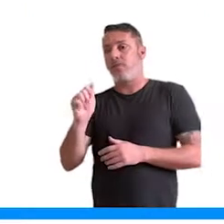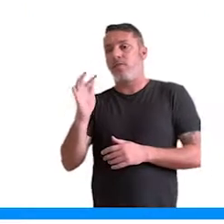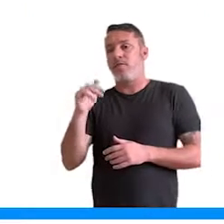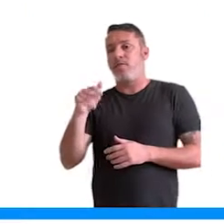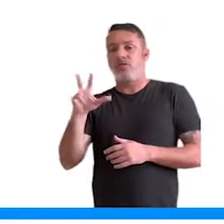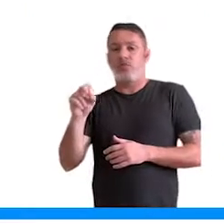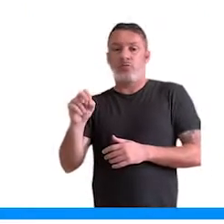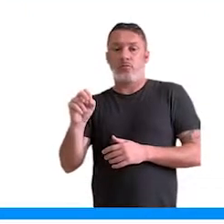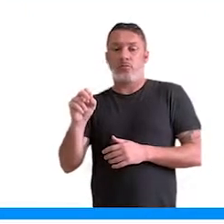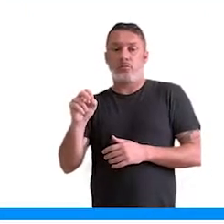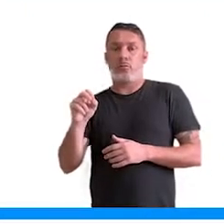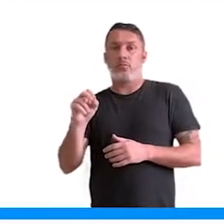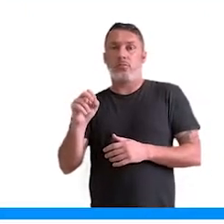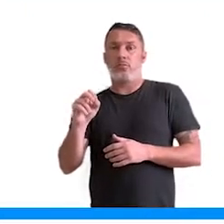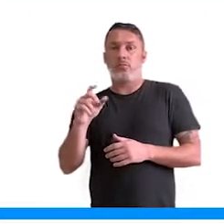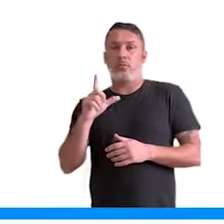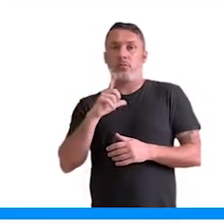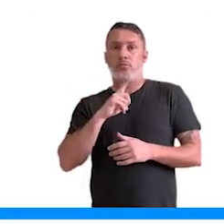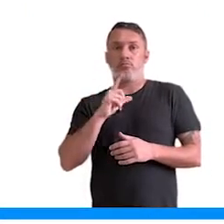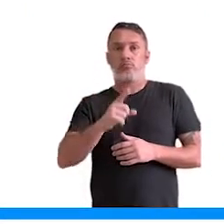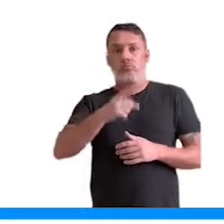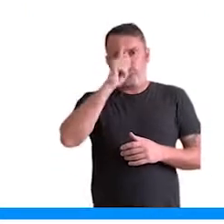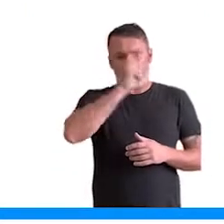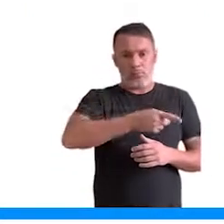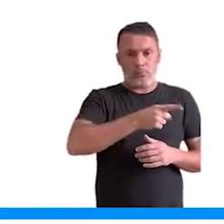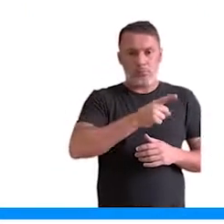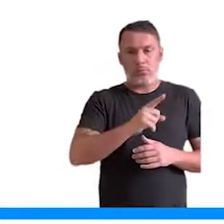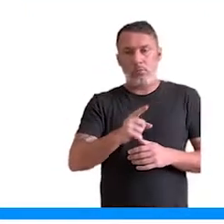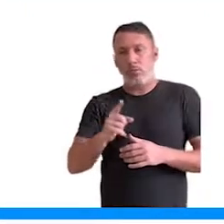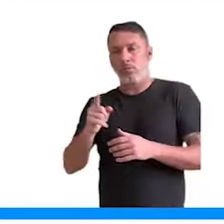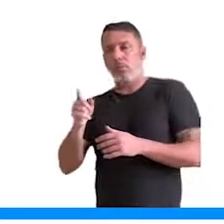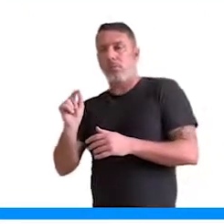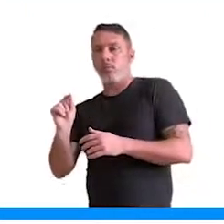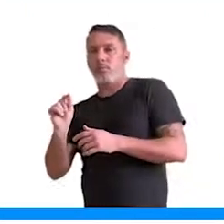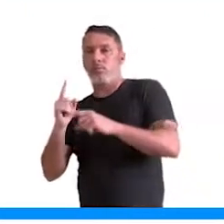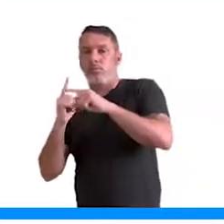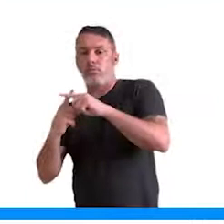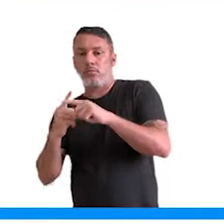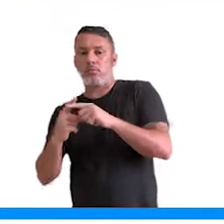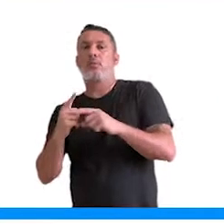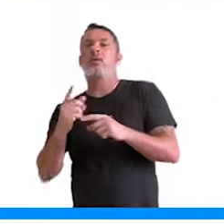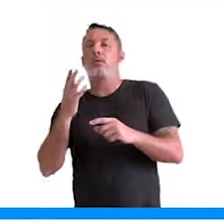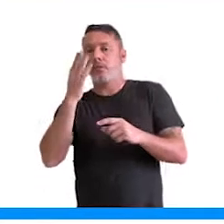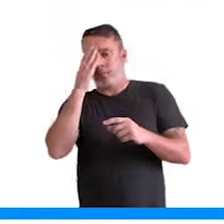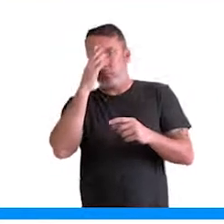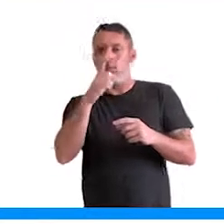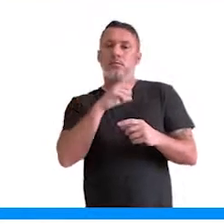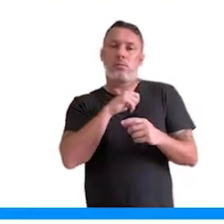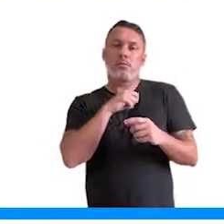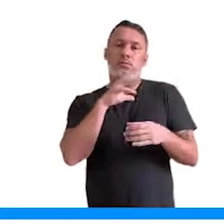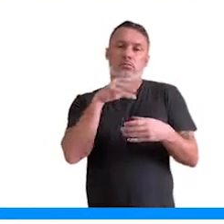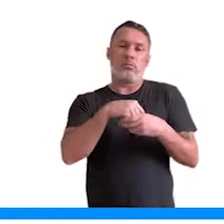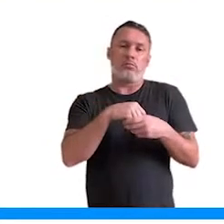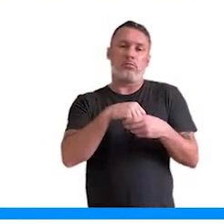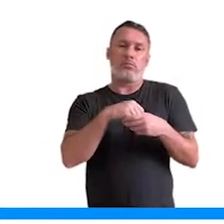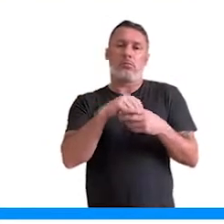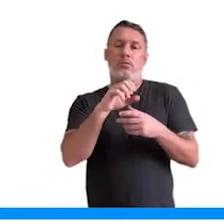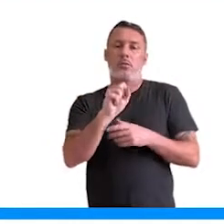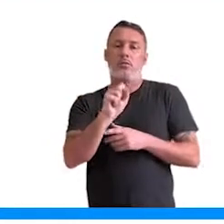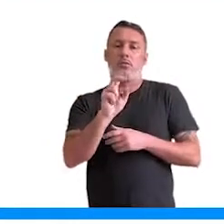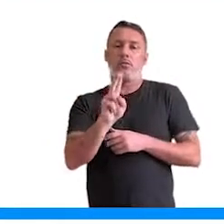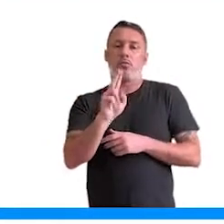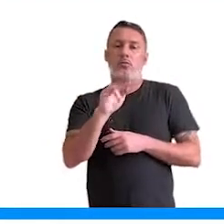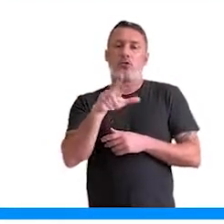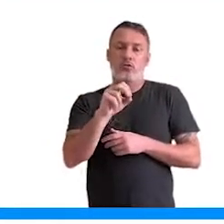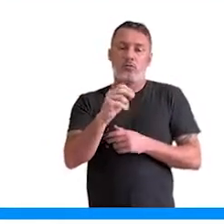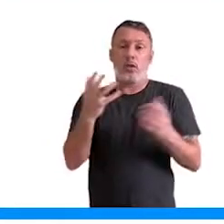a ver o imperativo. Bom, agora nós vamos ver o imperativo, afirmativo. Nós já vimos o subjuntivo e agora nós